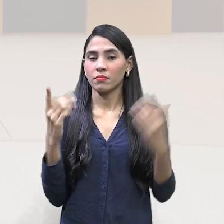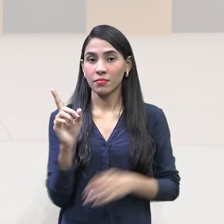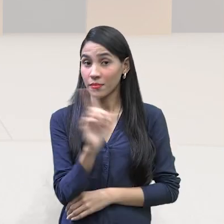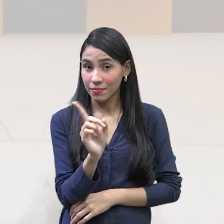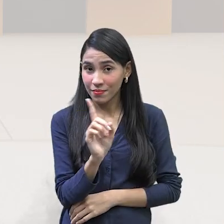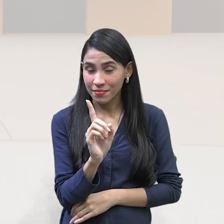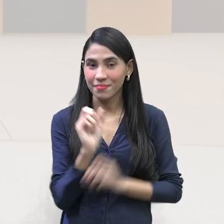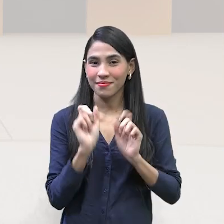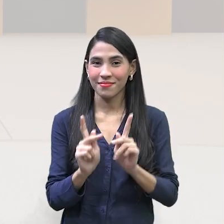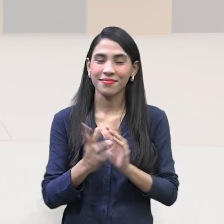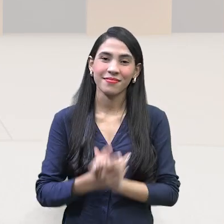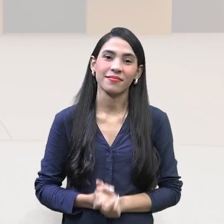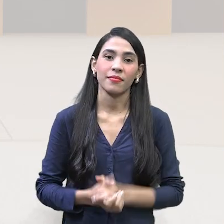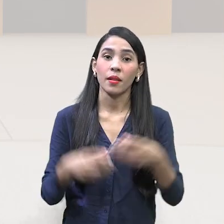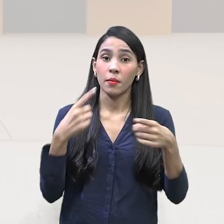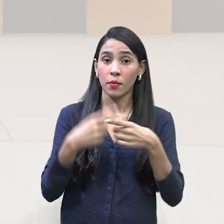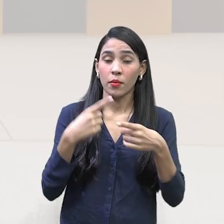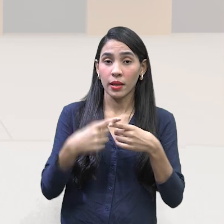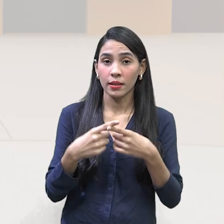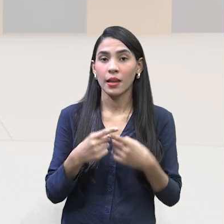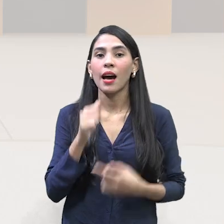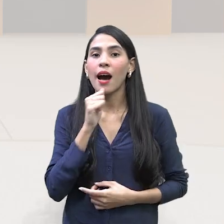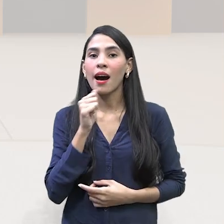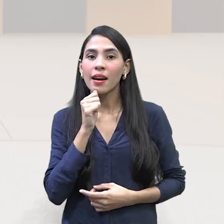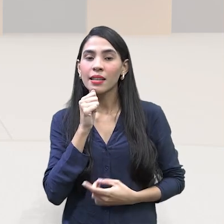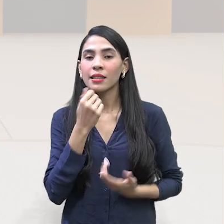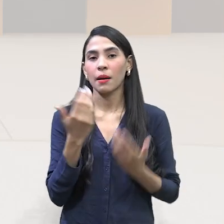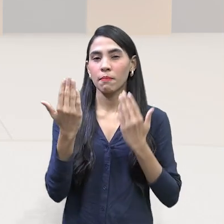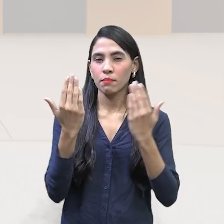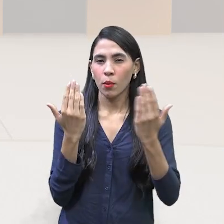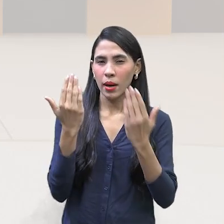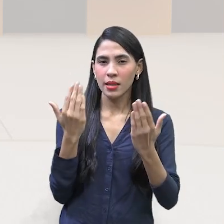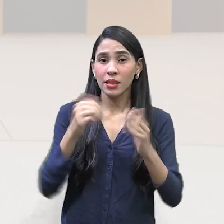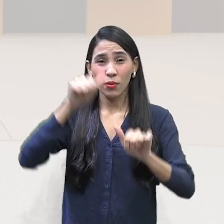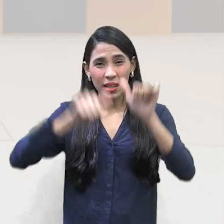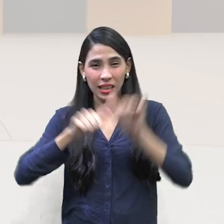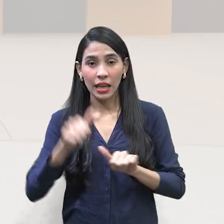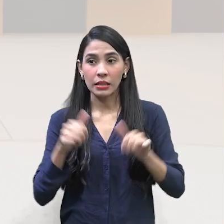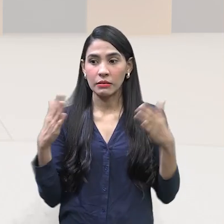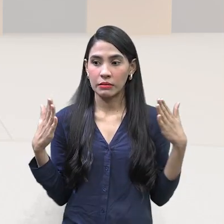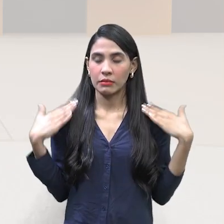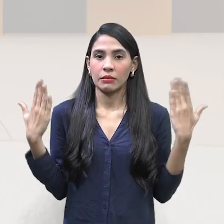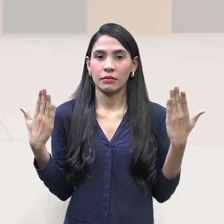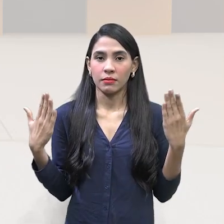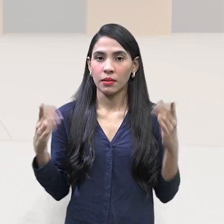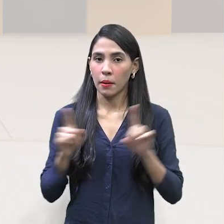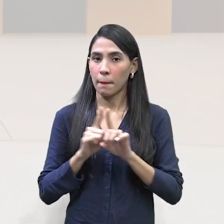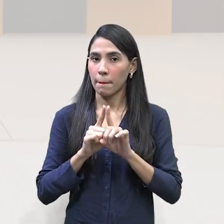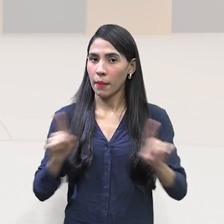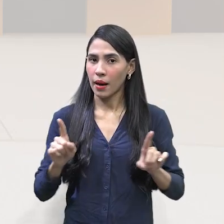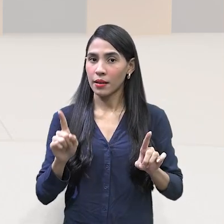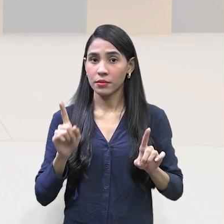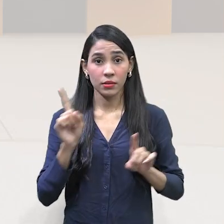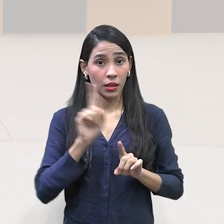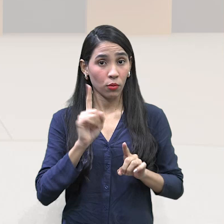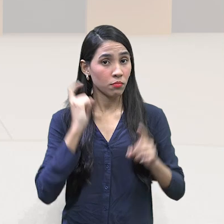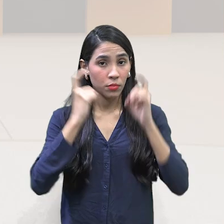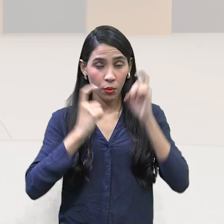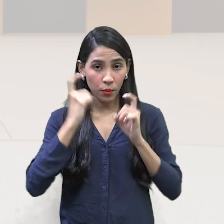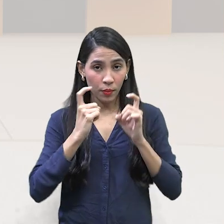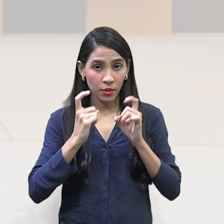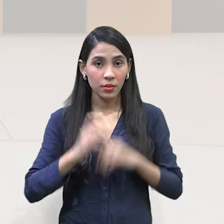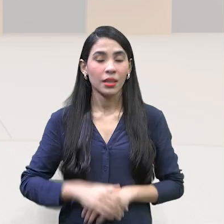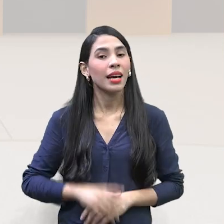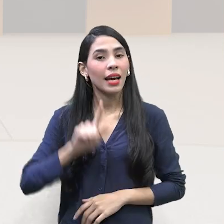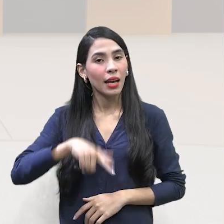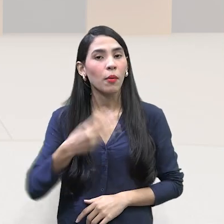tá legal? Porque, olha só, pessoal, ainda que essa previsão pareça assustadora, mas não se preocupe, essa é